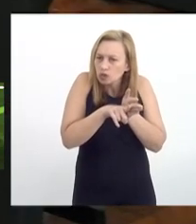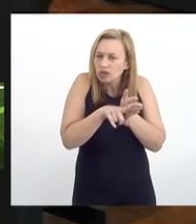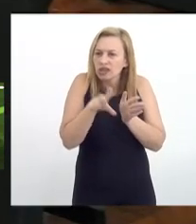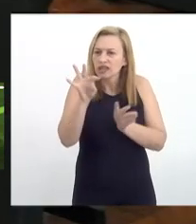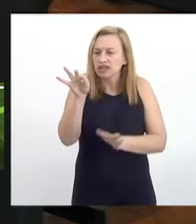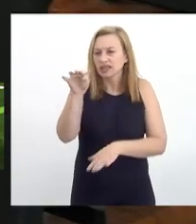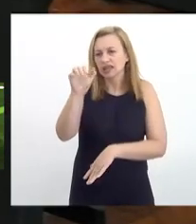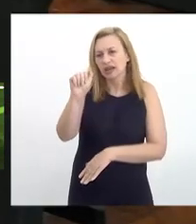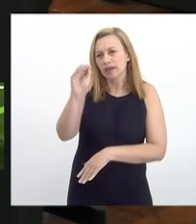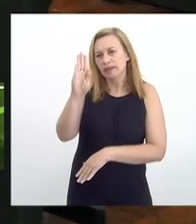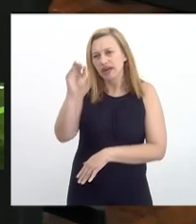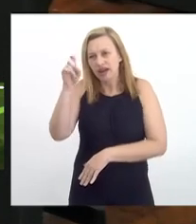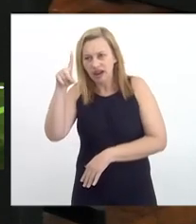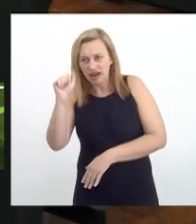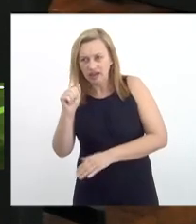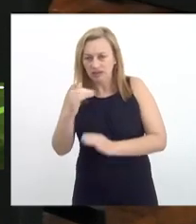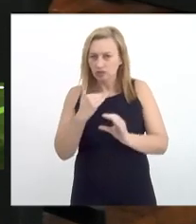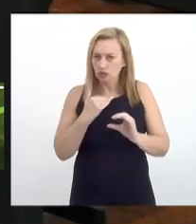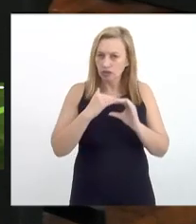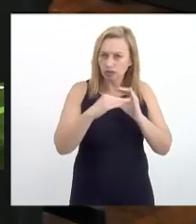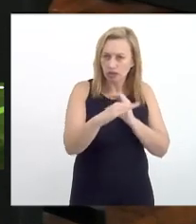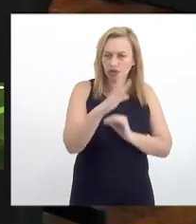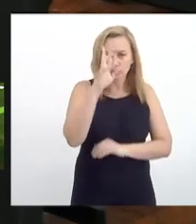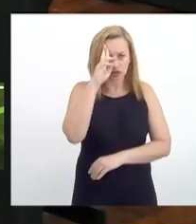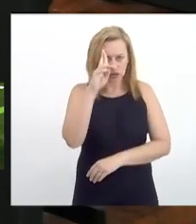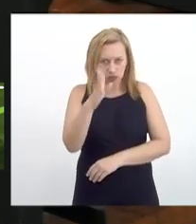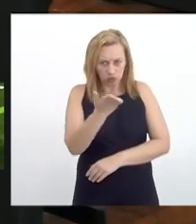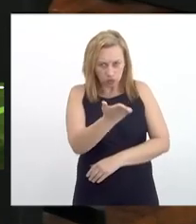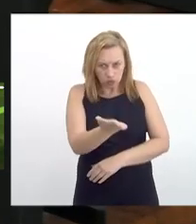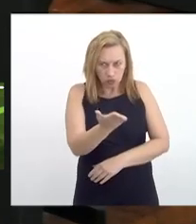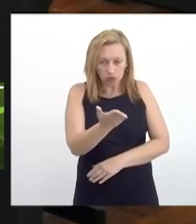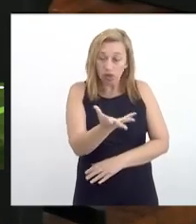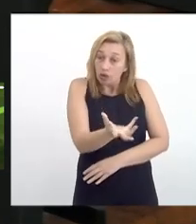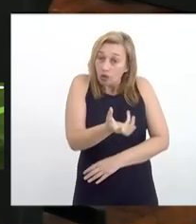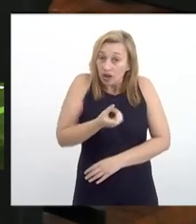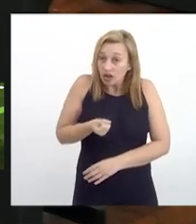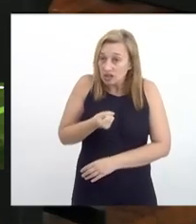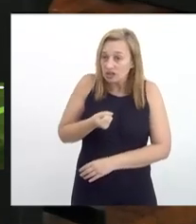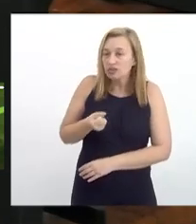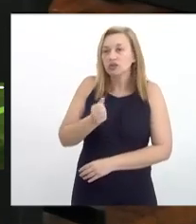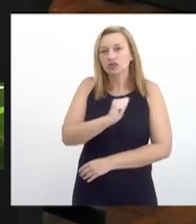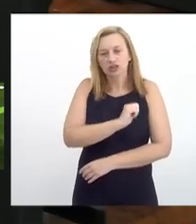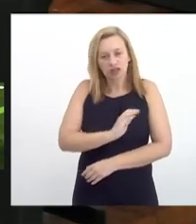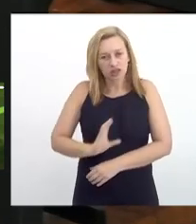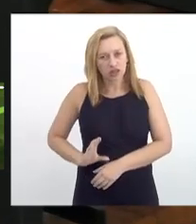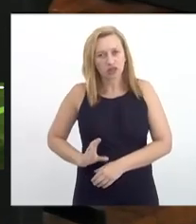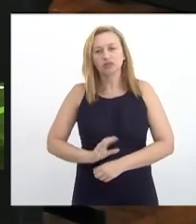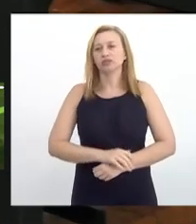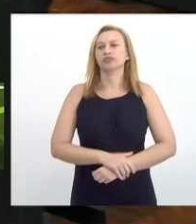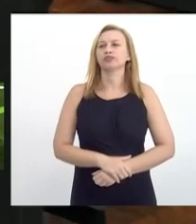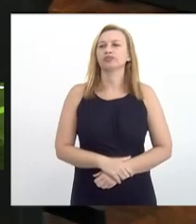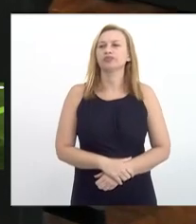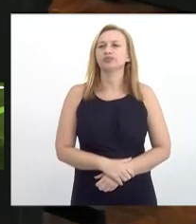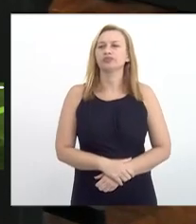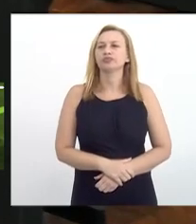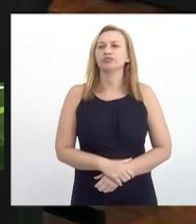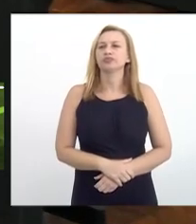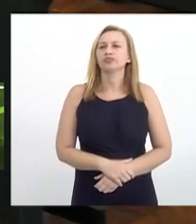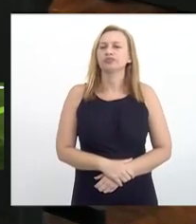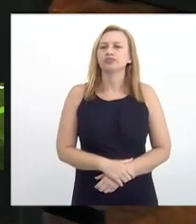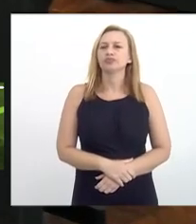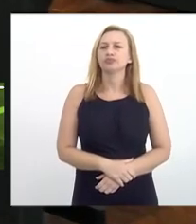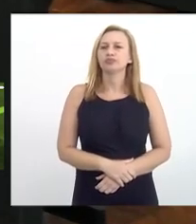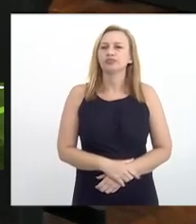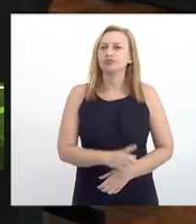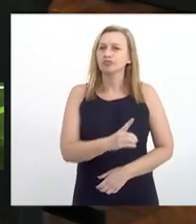feita, e a gente caminha para o senhor, eu recebi do André Celiano, a tabela feita